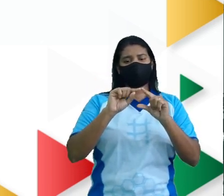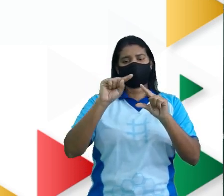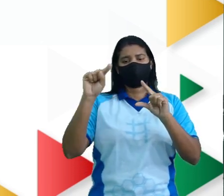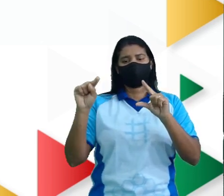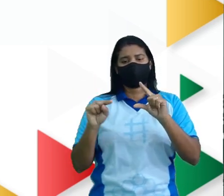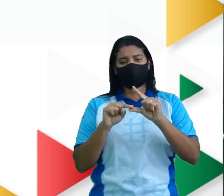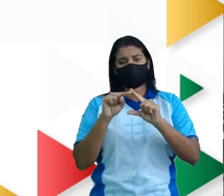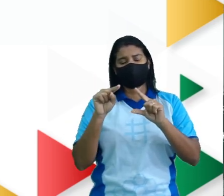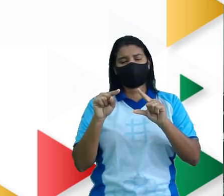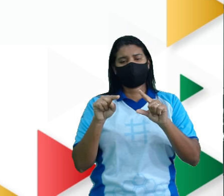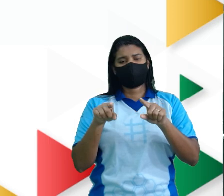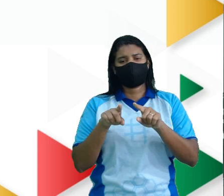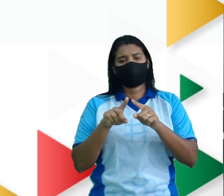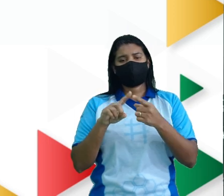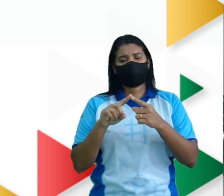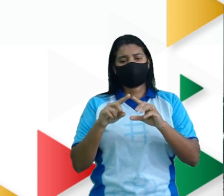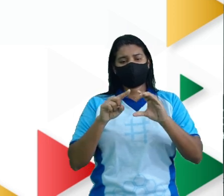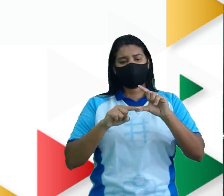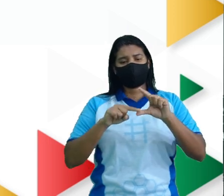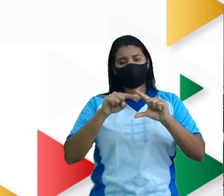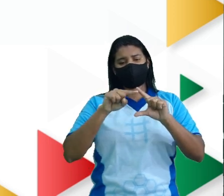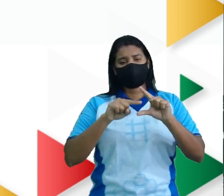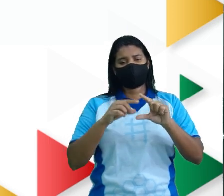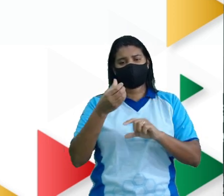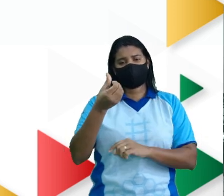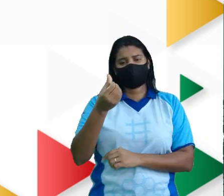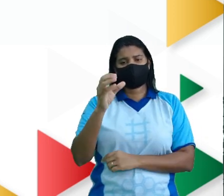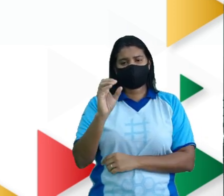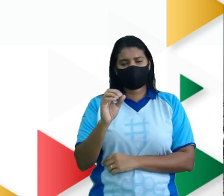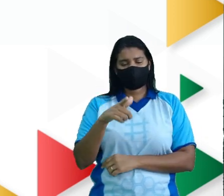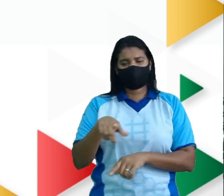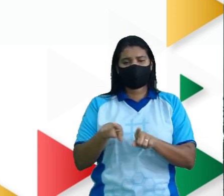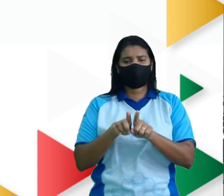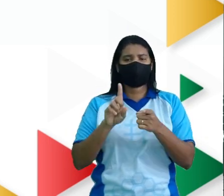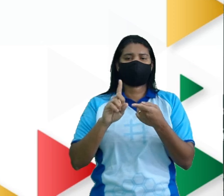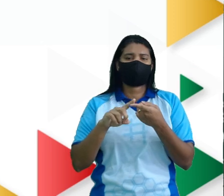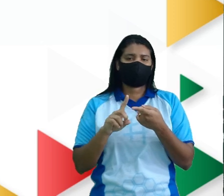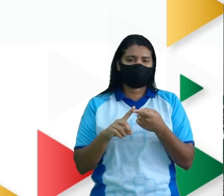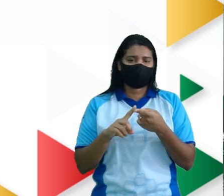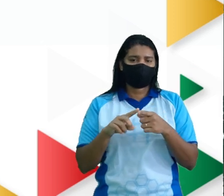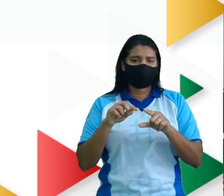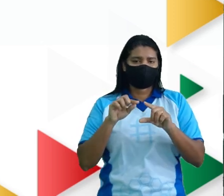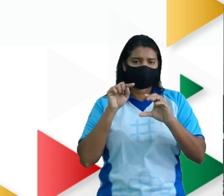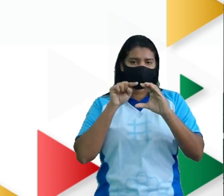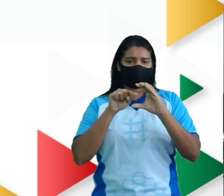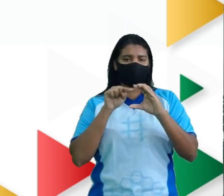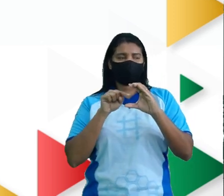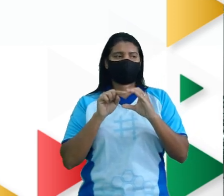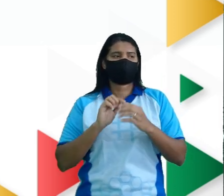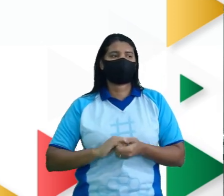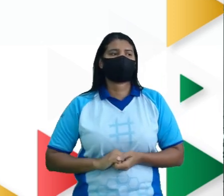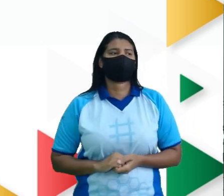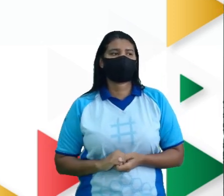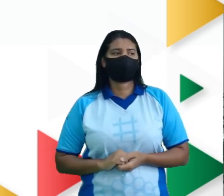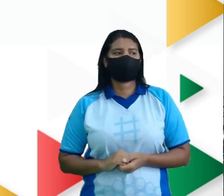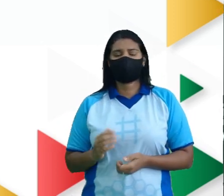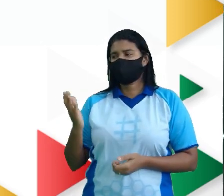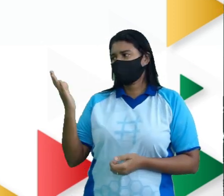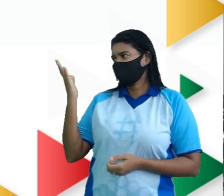embaixo e o ângulo de 60 do outro aí no vértice, no ponto, né? Nesse ponto O,